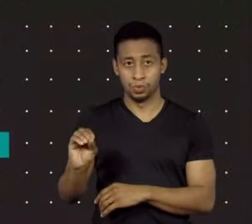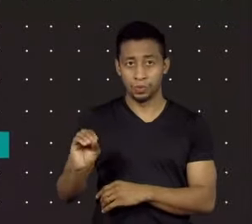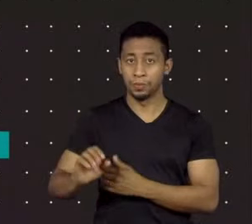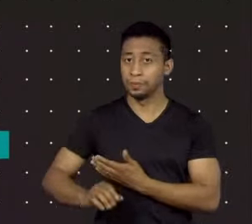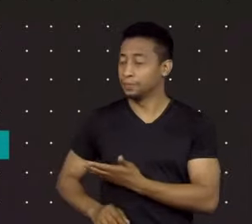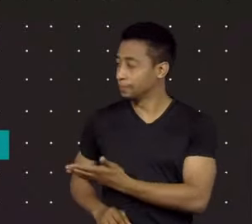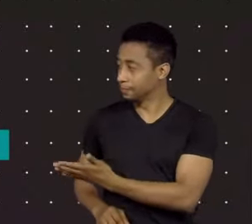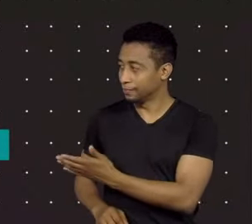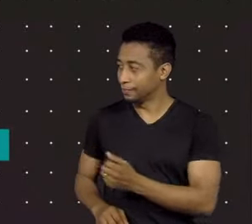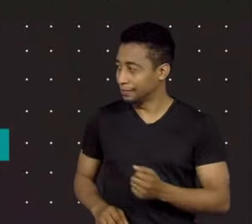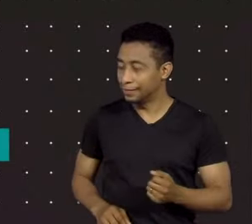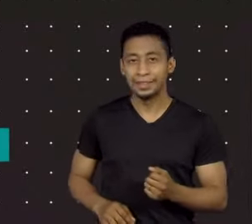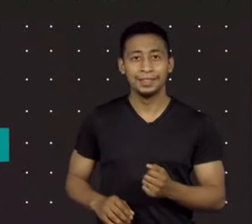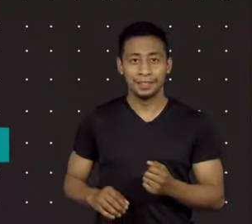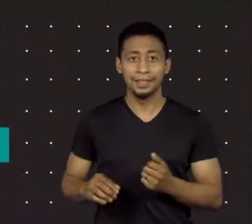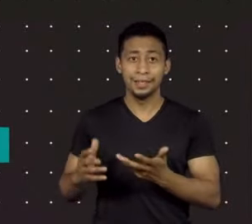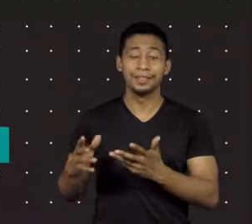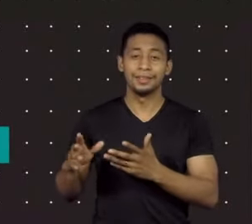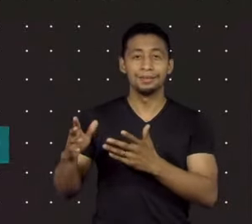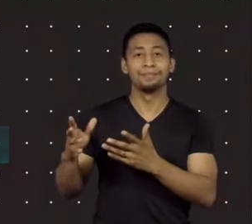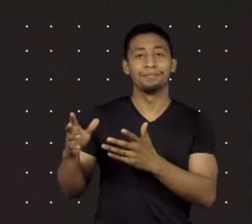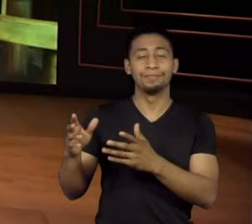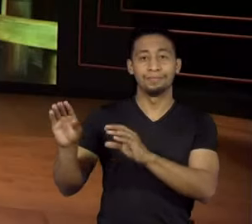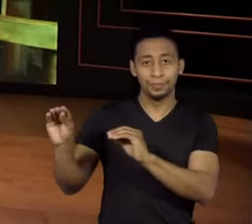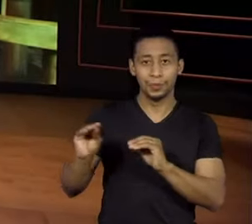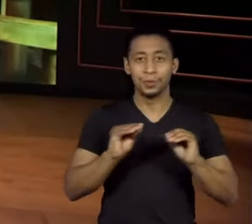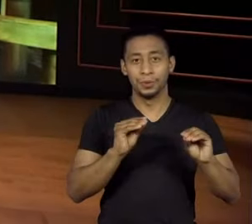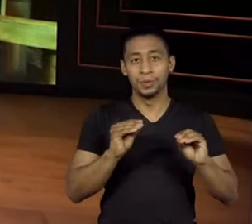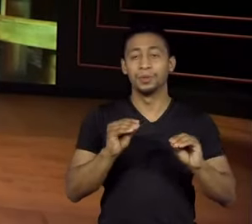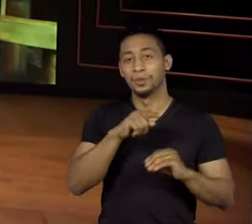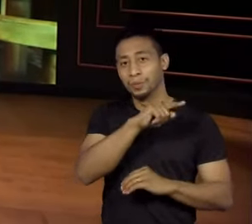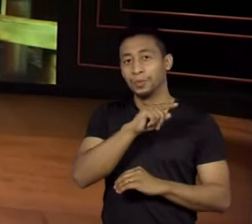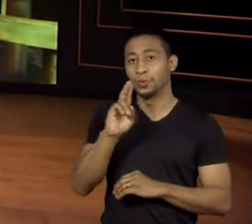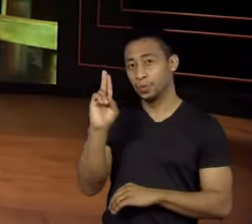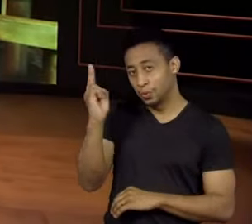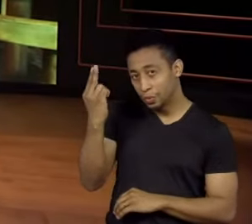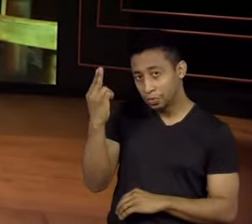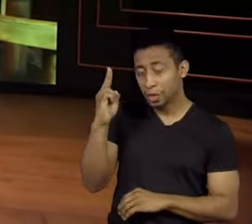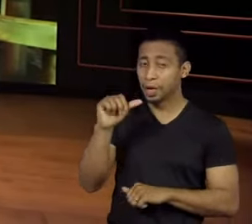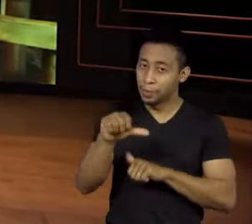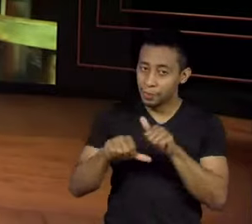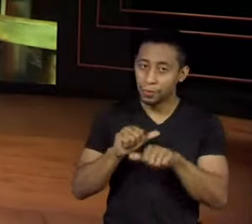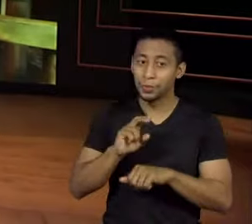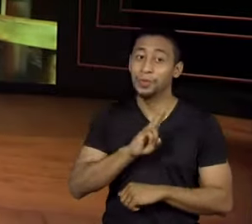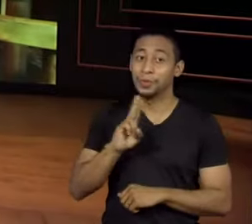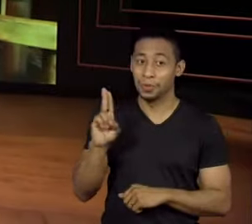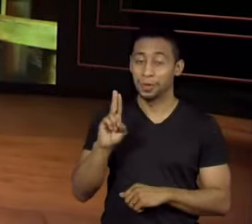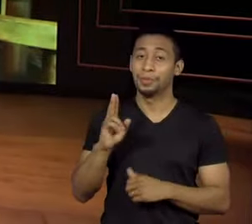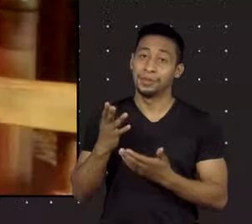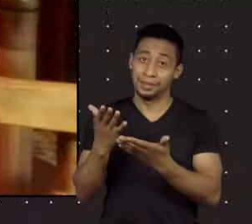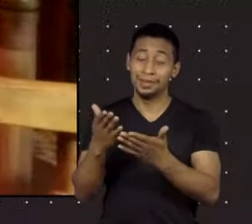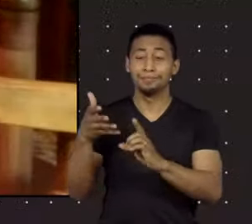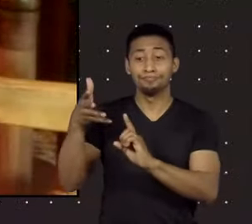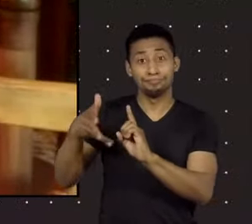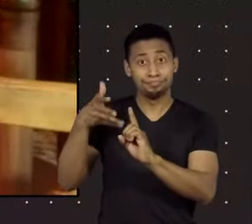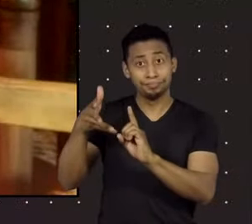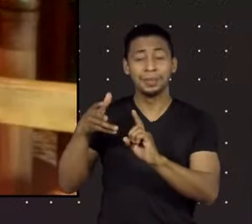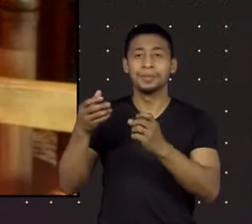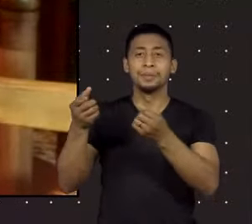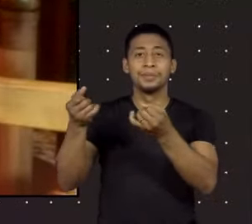como adotou a nacionalidade uruguaia, passou a ser chamado de Francisco Kurt Lange. E ele fez uma palestra sobre a música